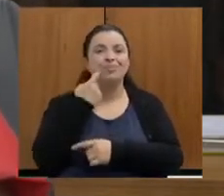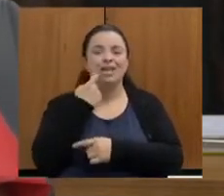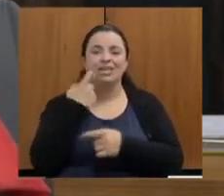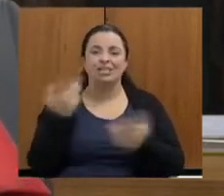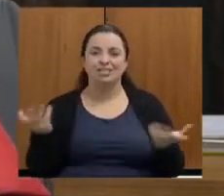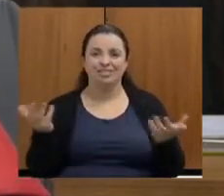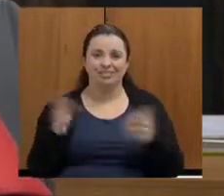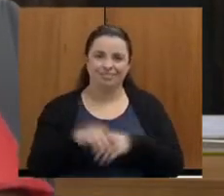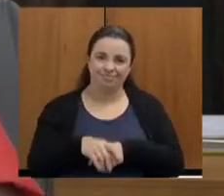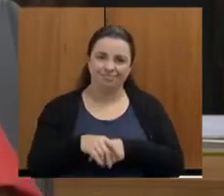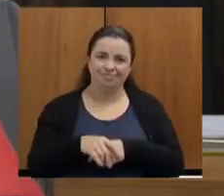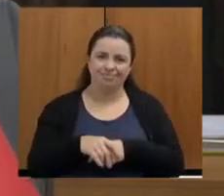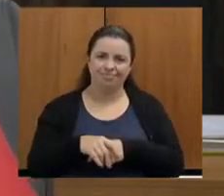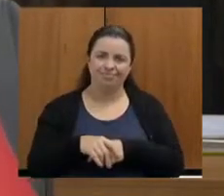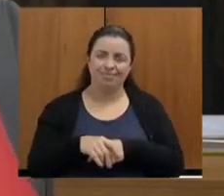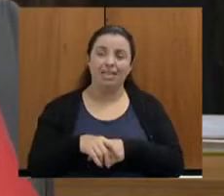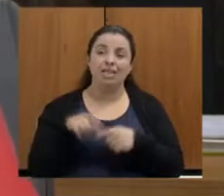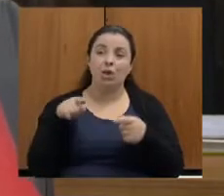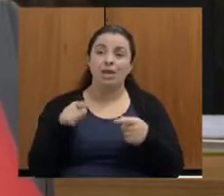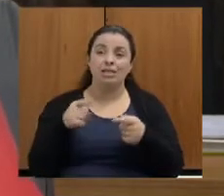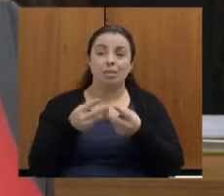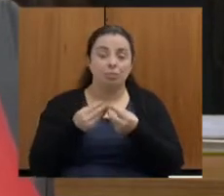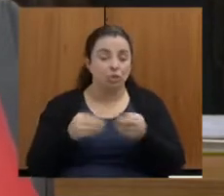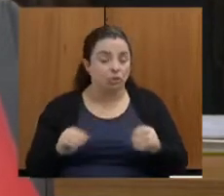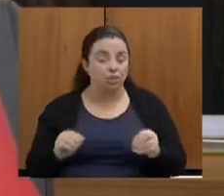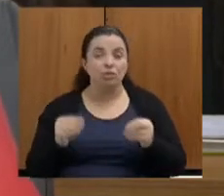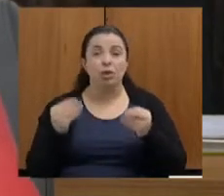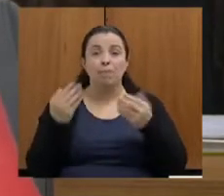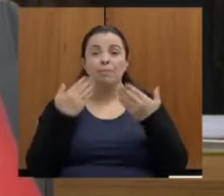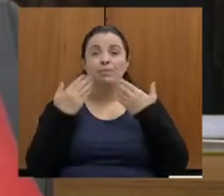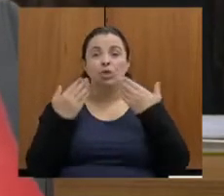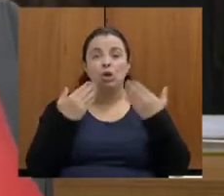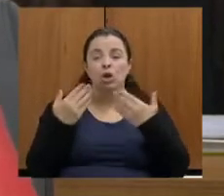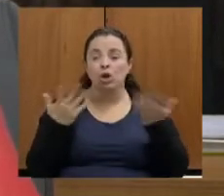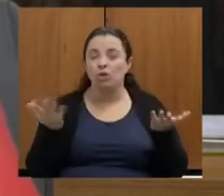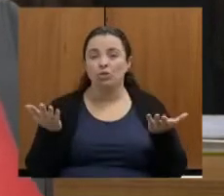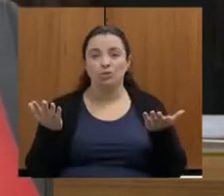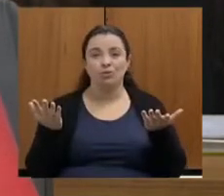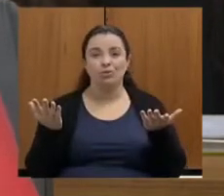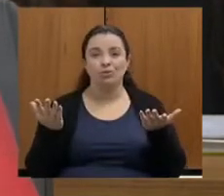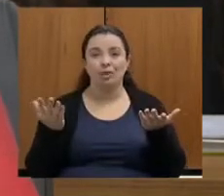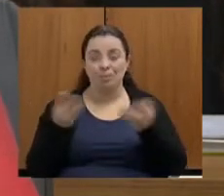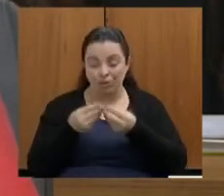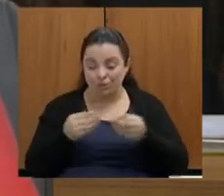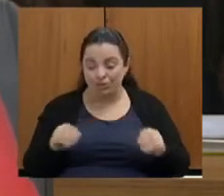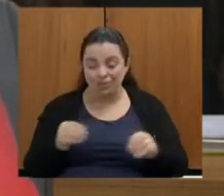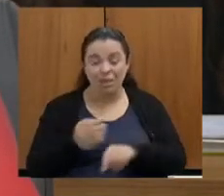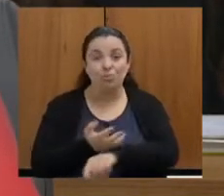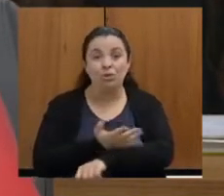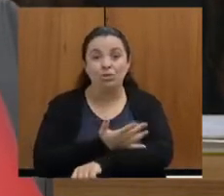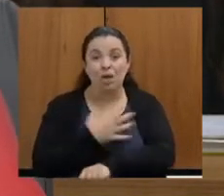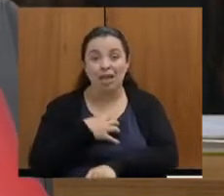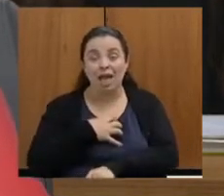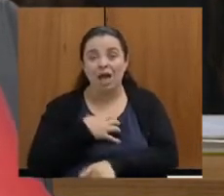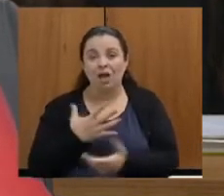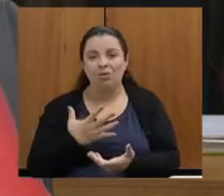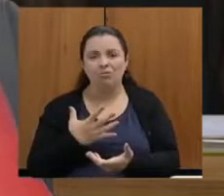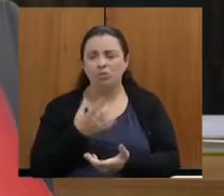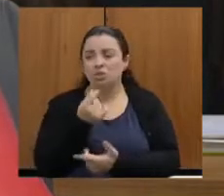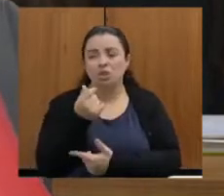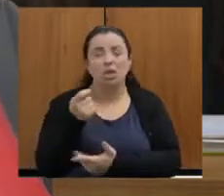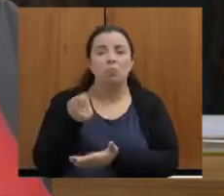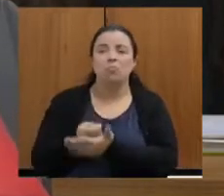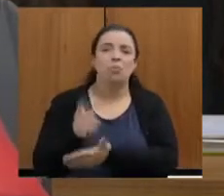Impacto psicológico emocional esse dano dinheiro algum paga bom